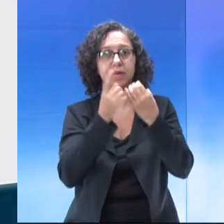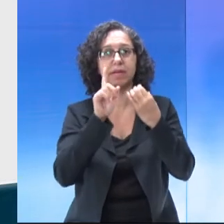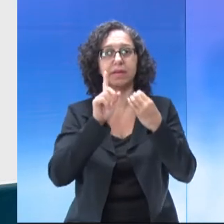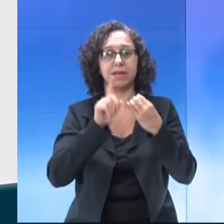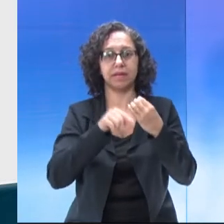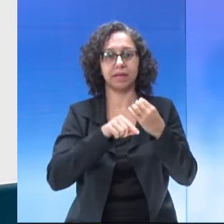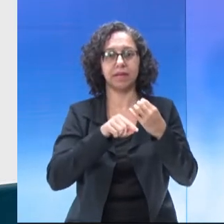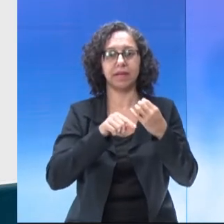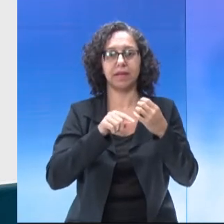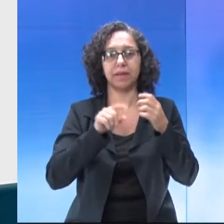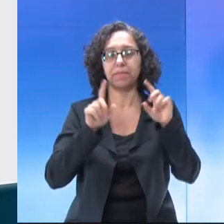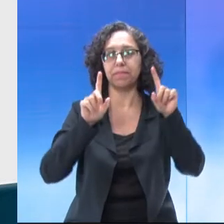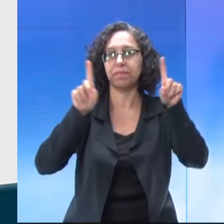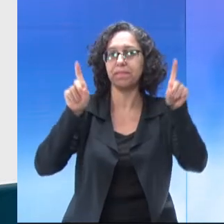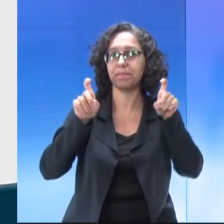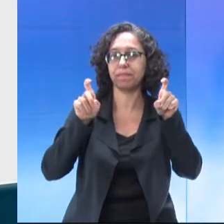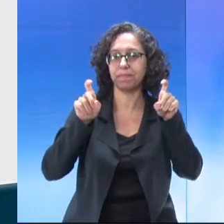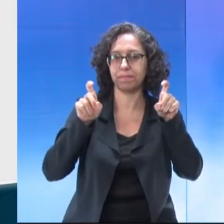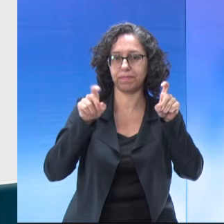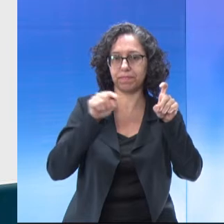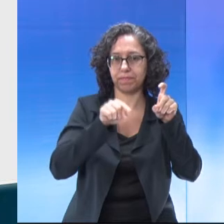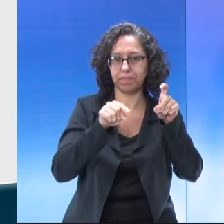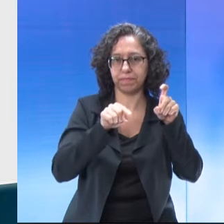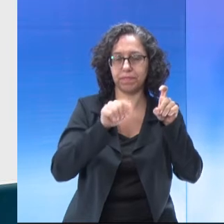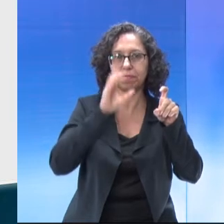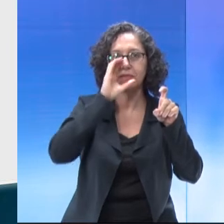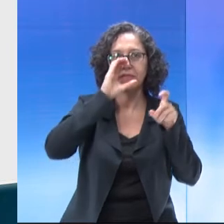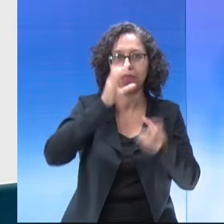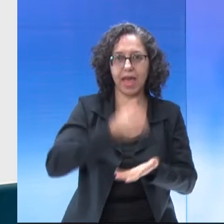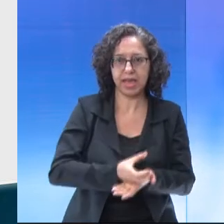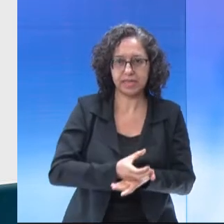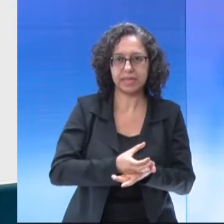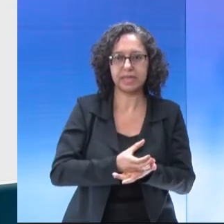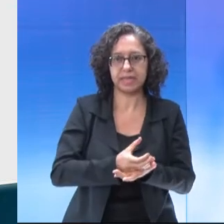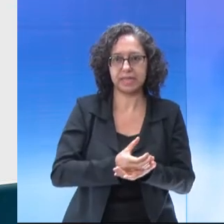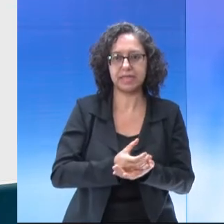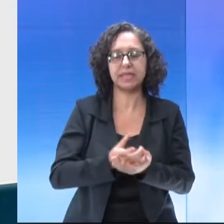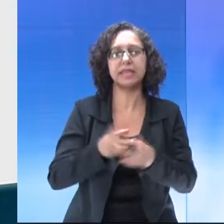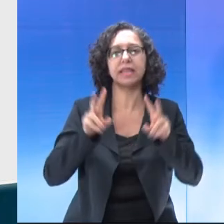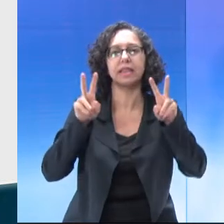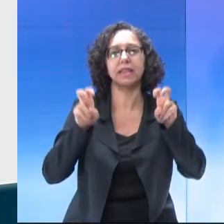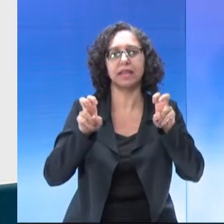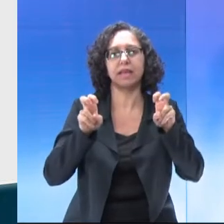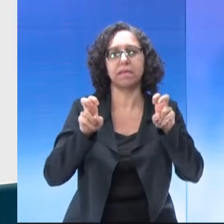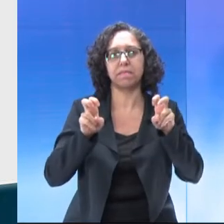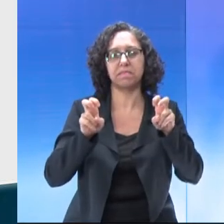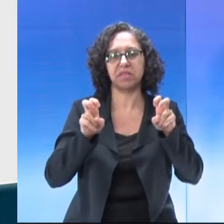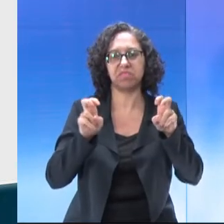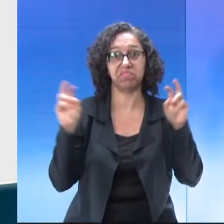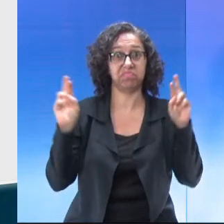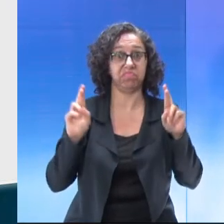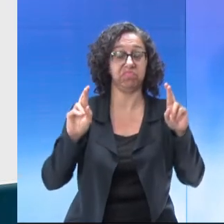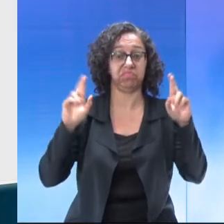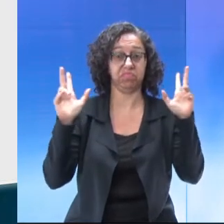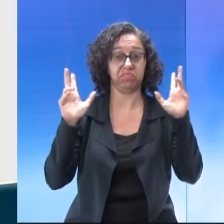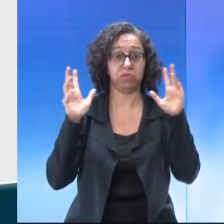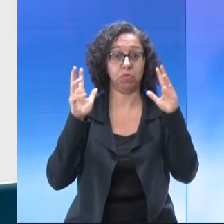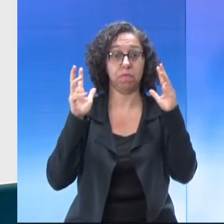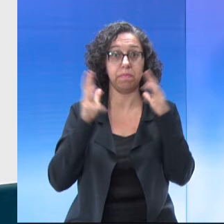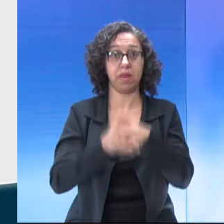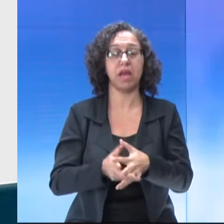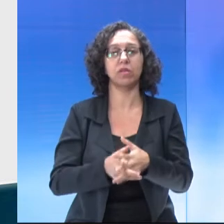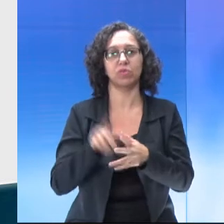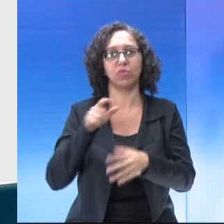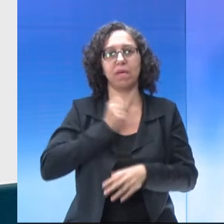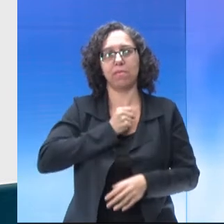aborto. Observe aí que eu iniciei a oração, uma frase com aspas, dois sinais gráficos,